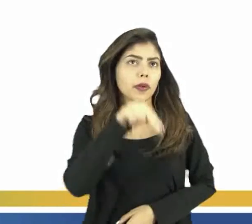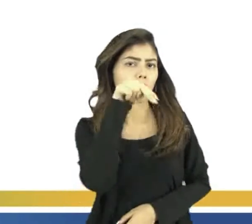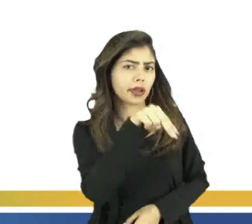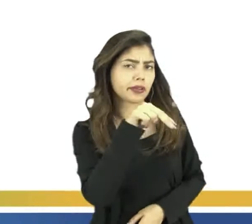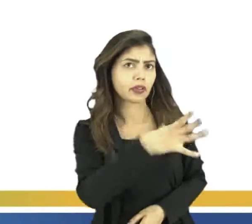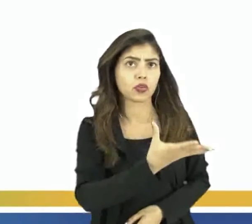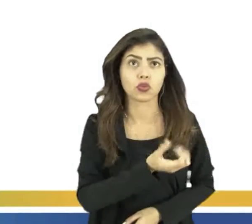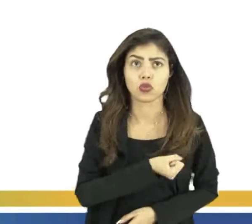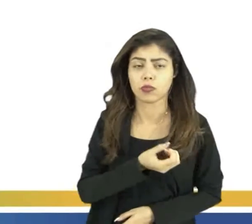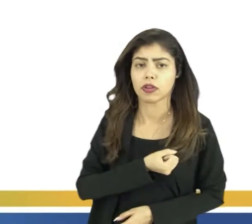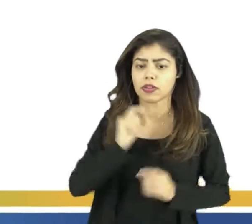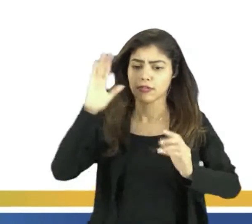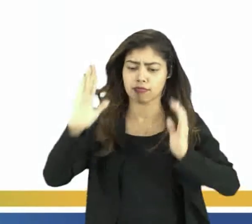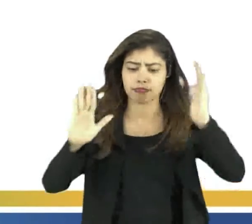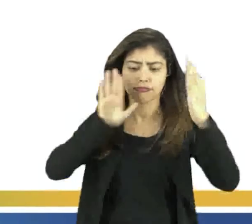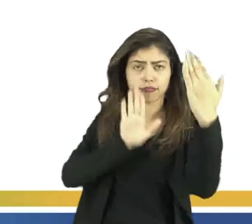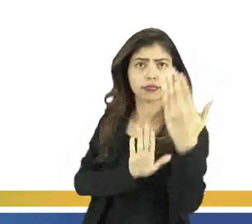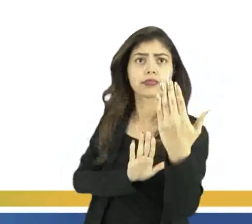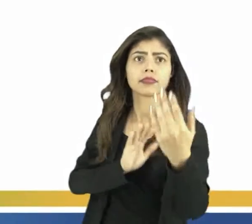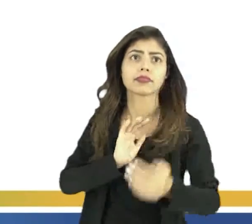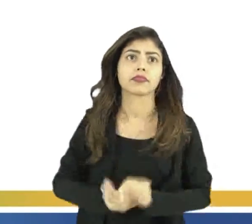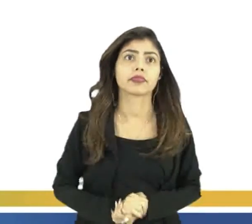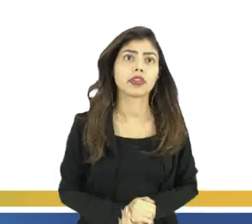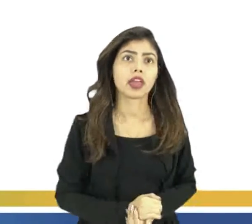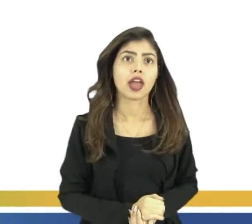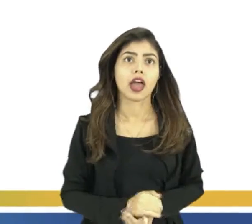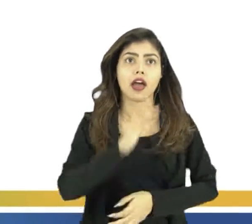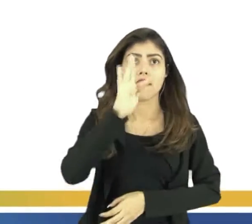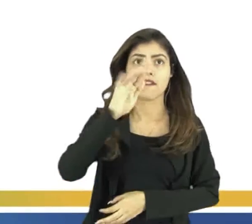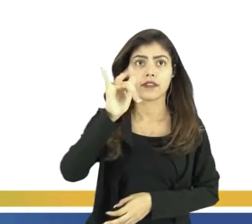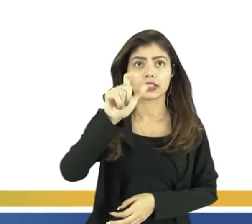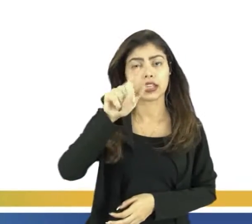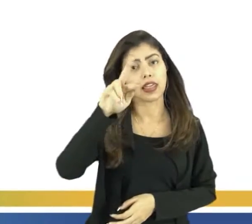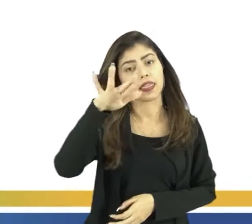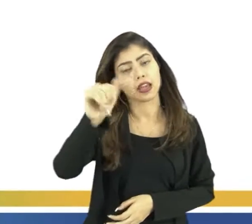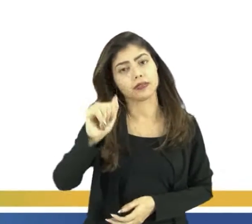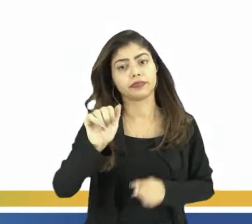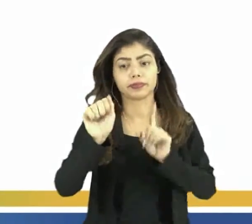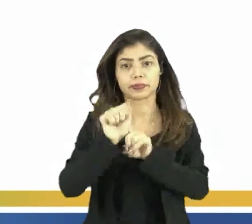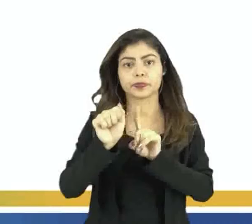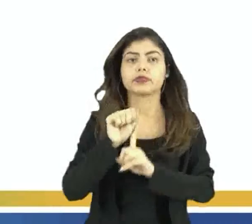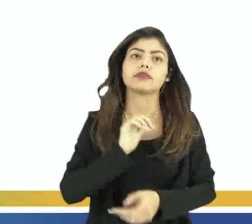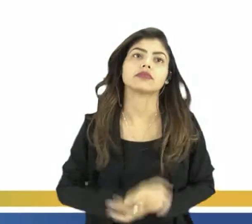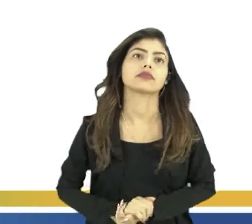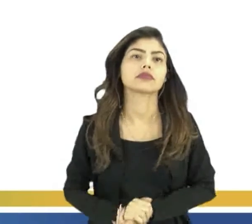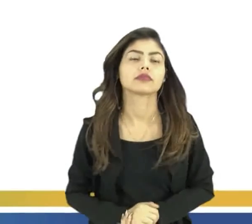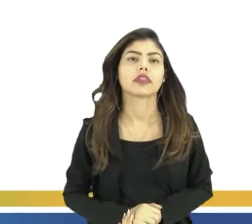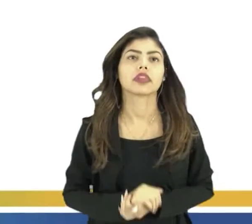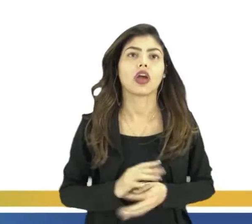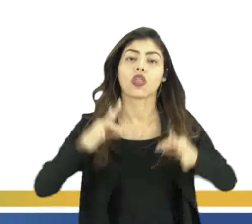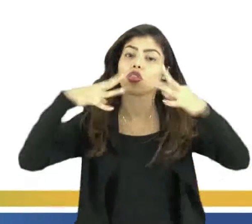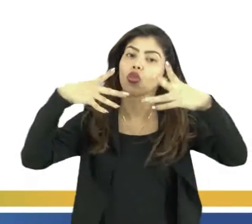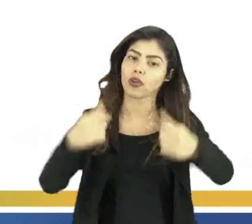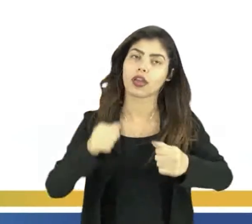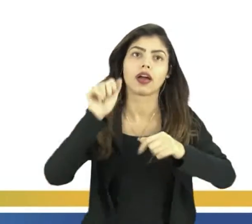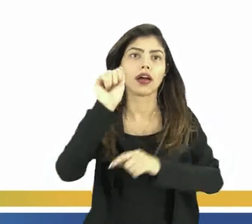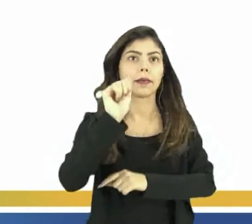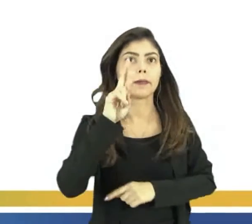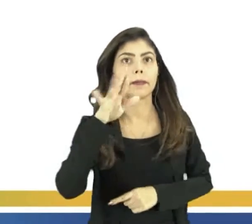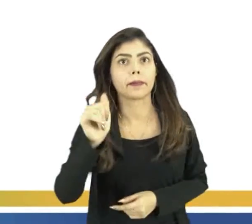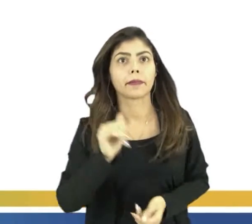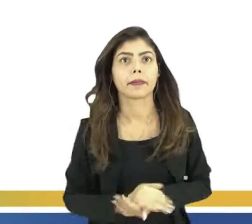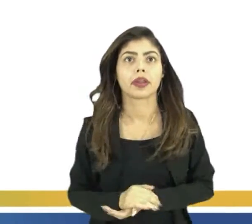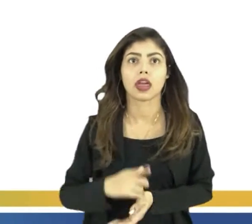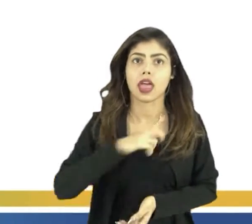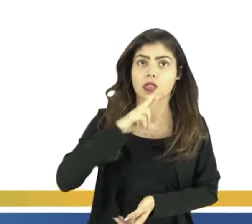N representa o número de lados e o meu A é a face lateral. Nós também vamos ver agora a área total.